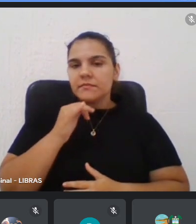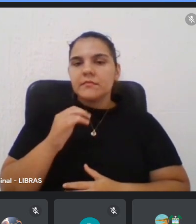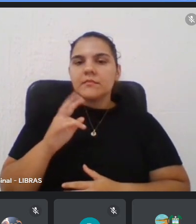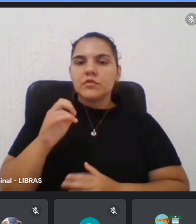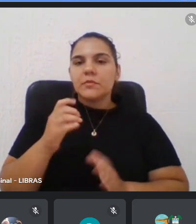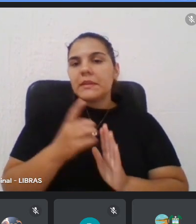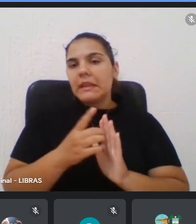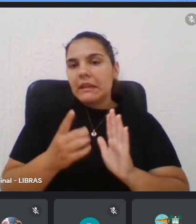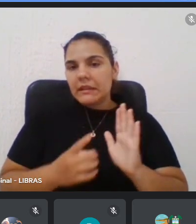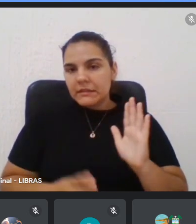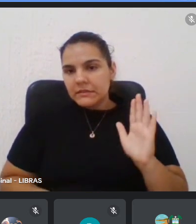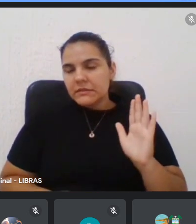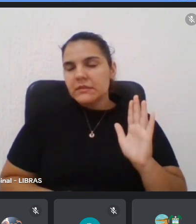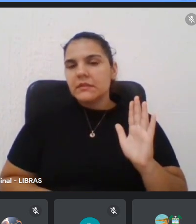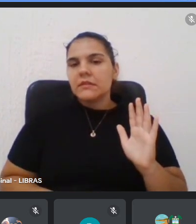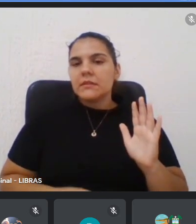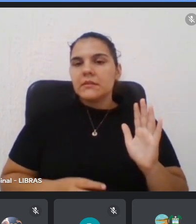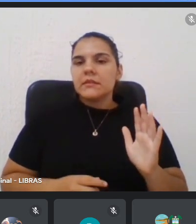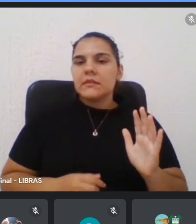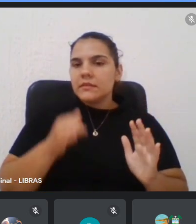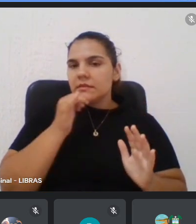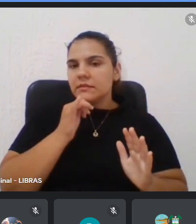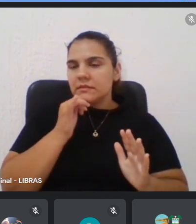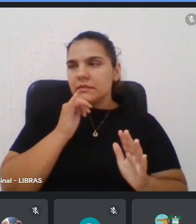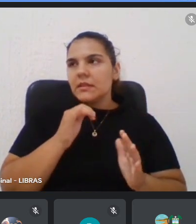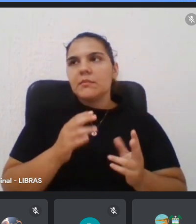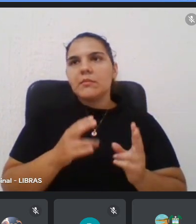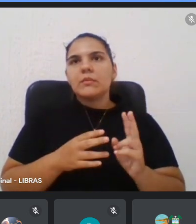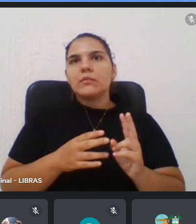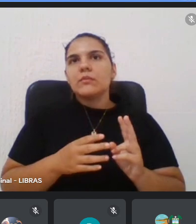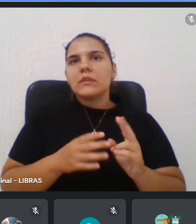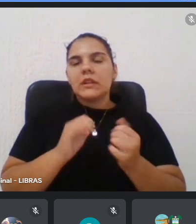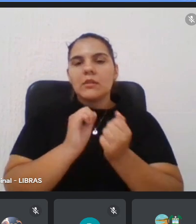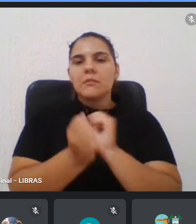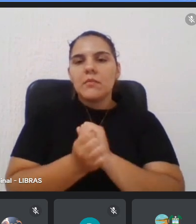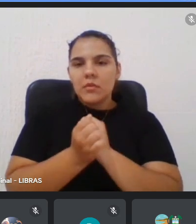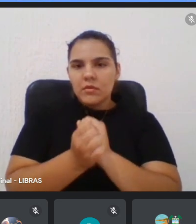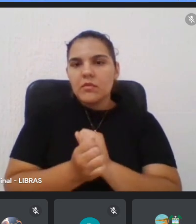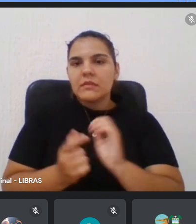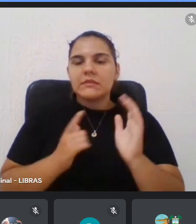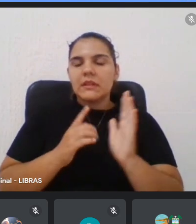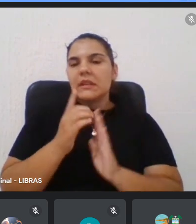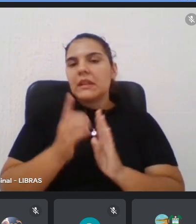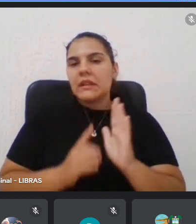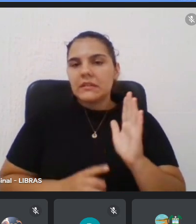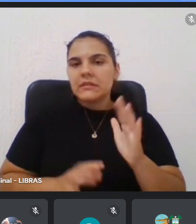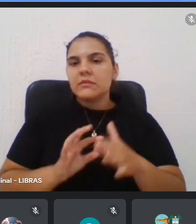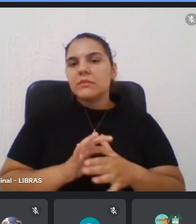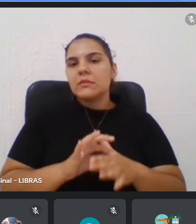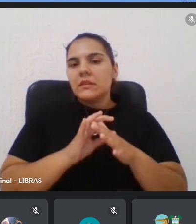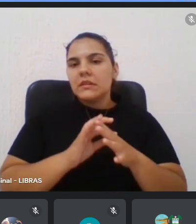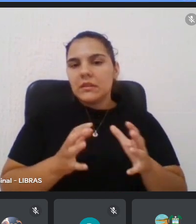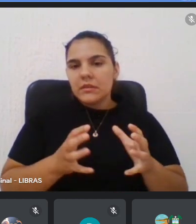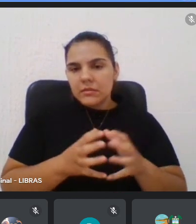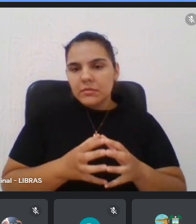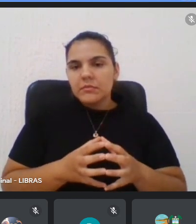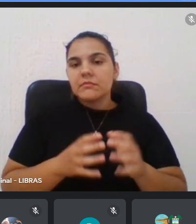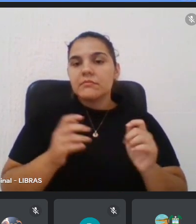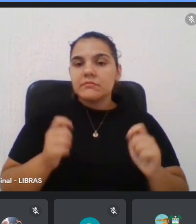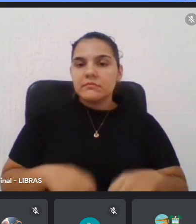no caso de quilombolas, da liderança, da associação quilombola, que possa estar de fato